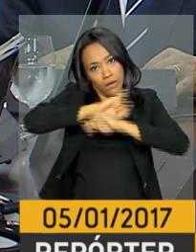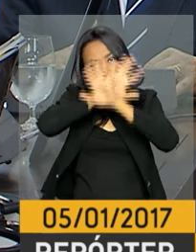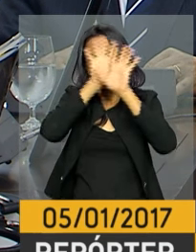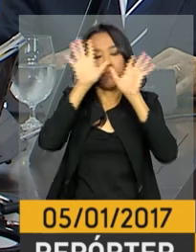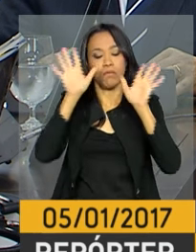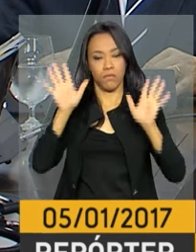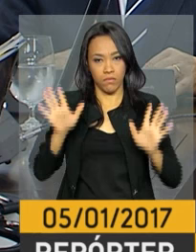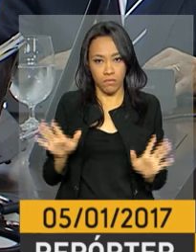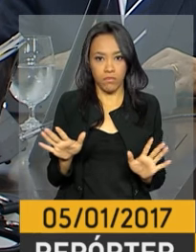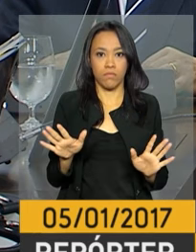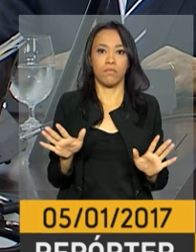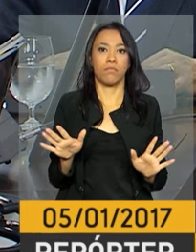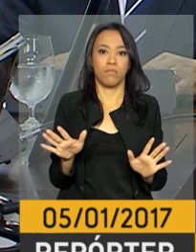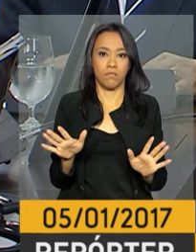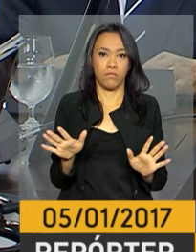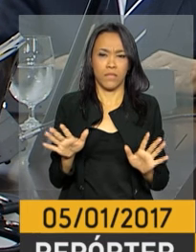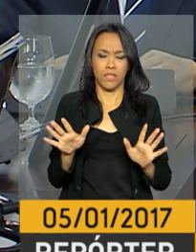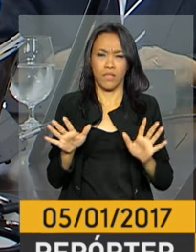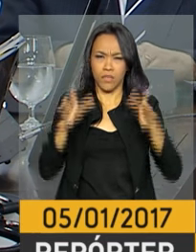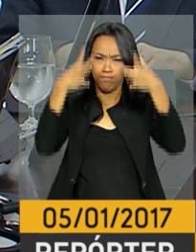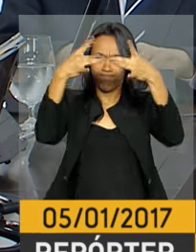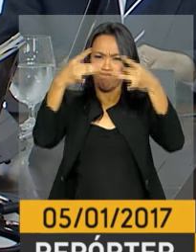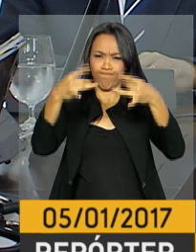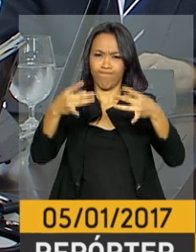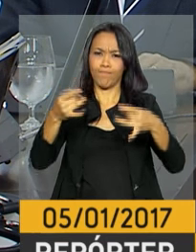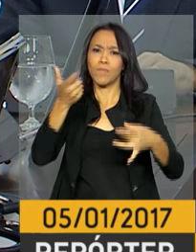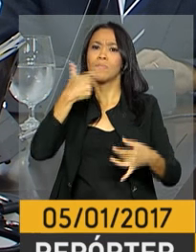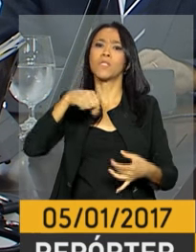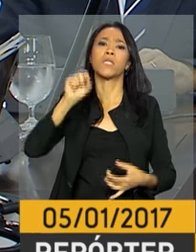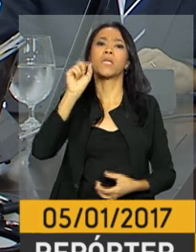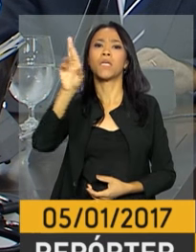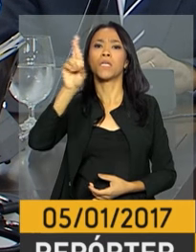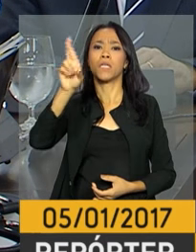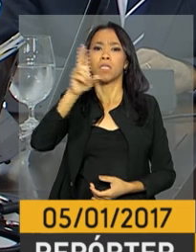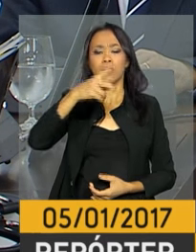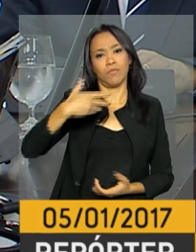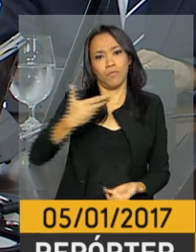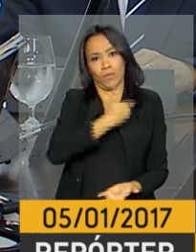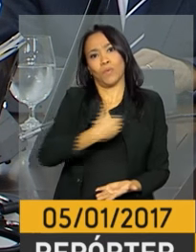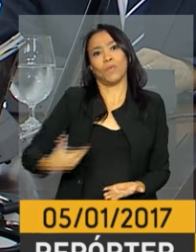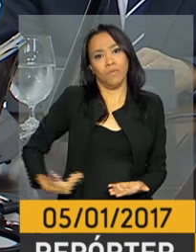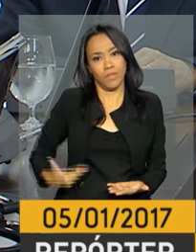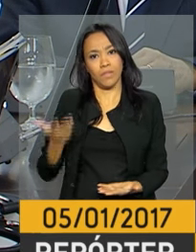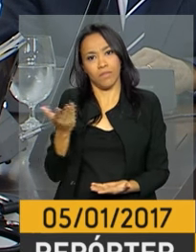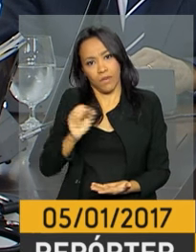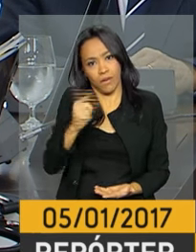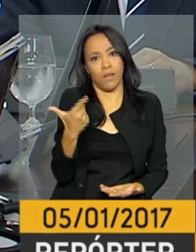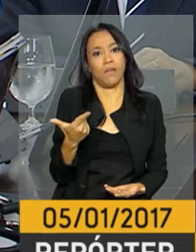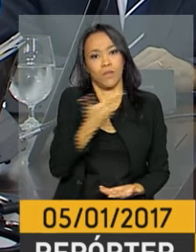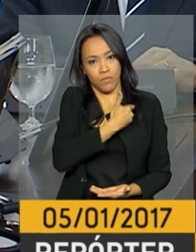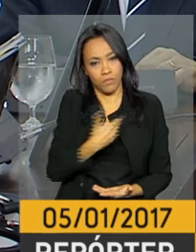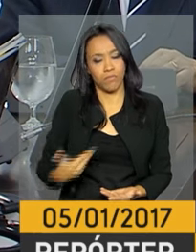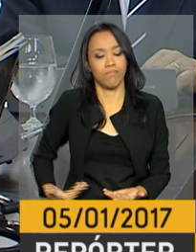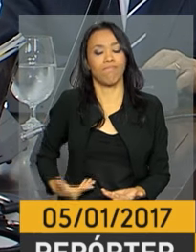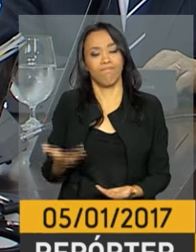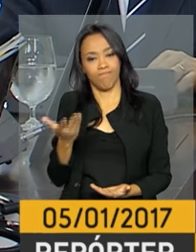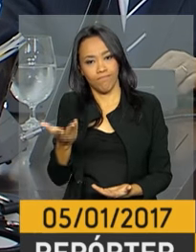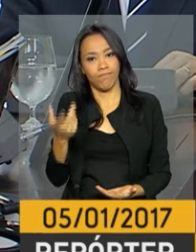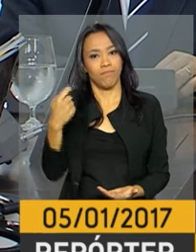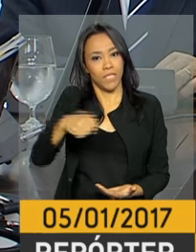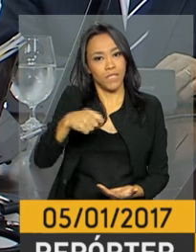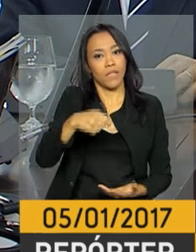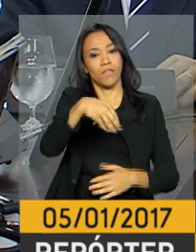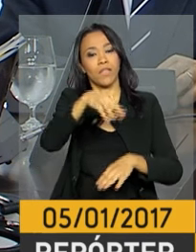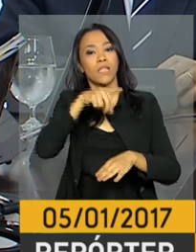muito definida na dos agentes estatais é claro que os agentes estatais haveriam de ter